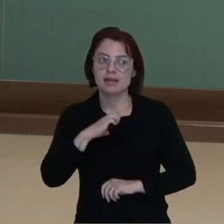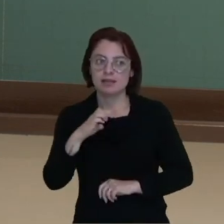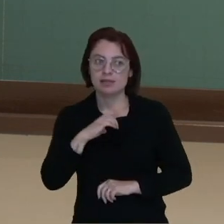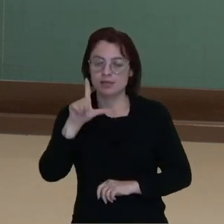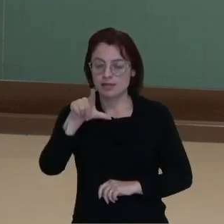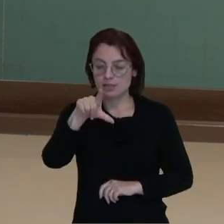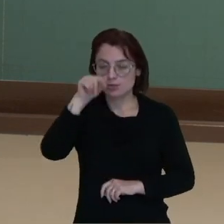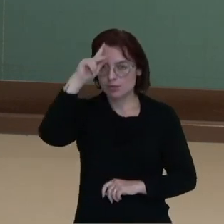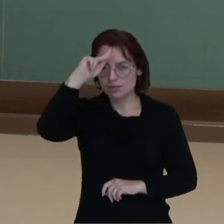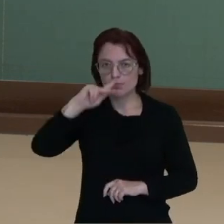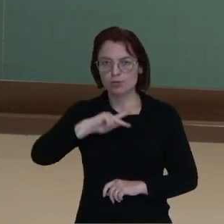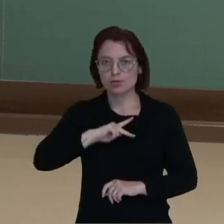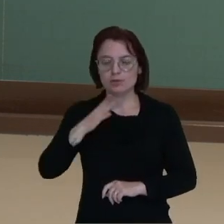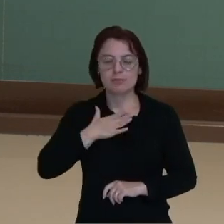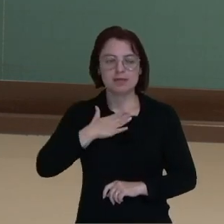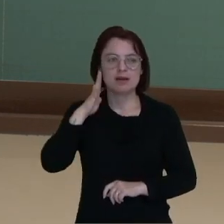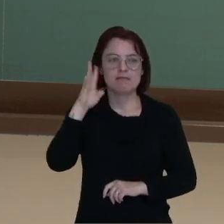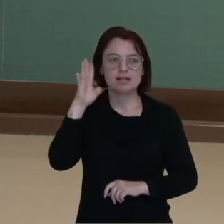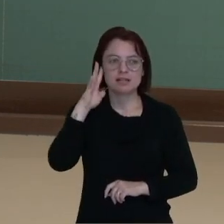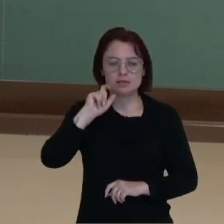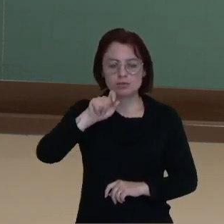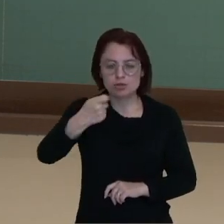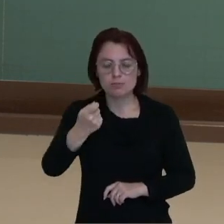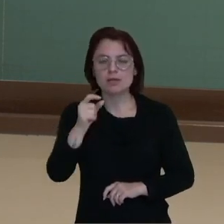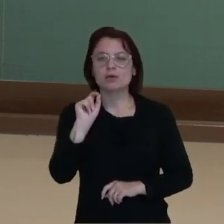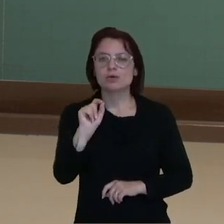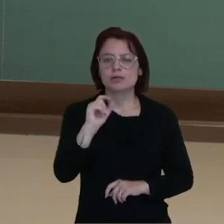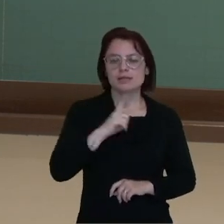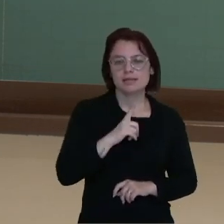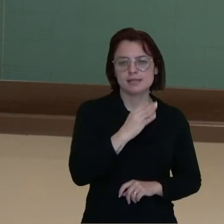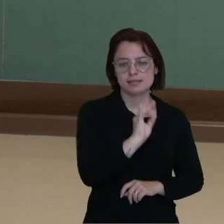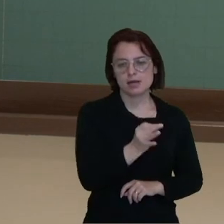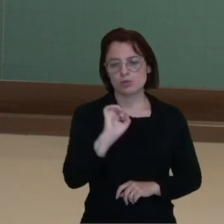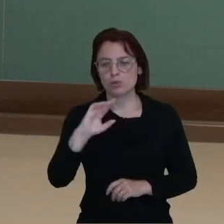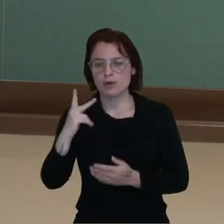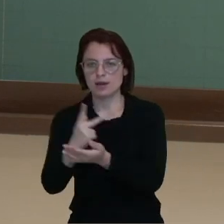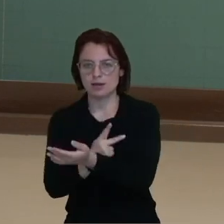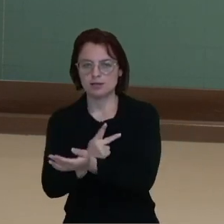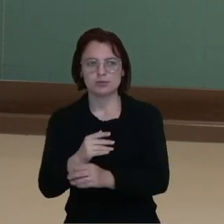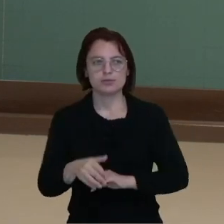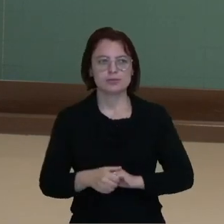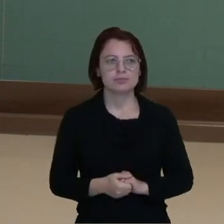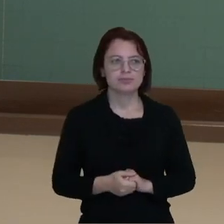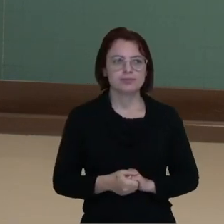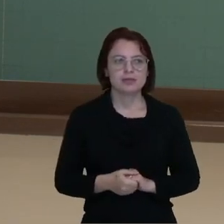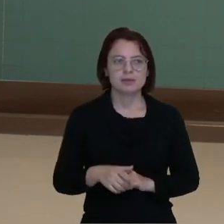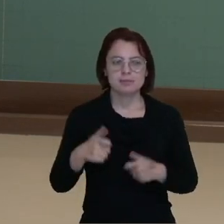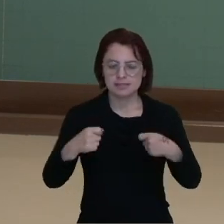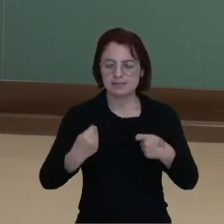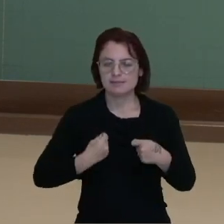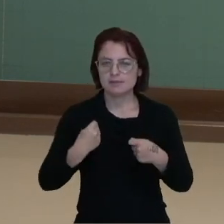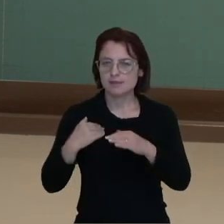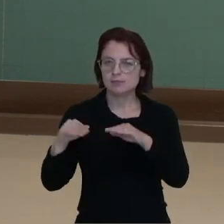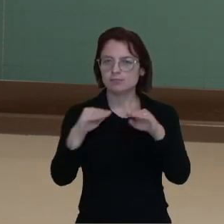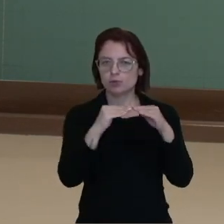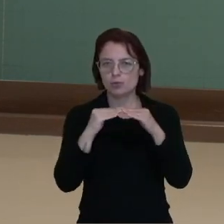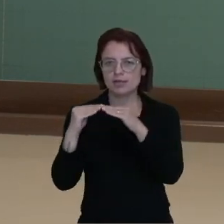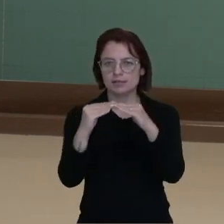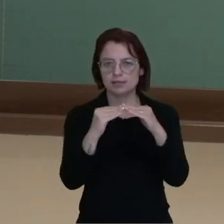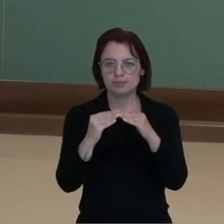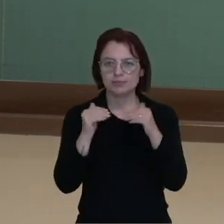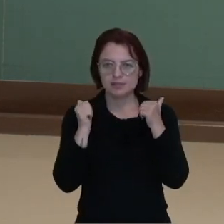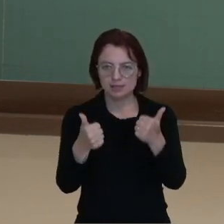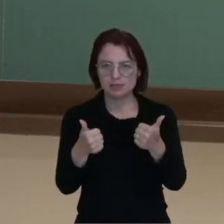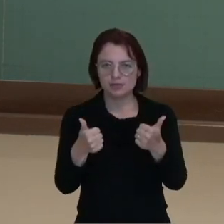escolha autônoma, né? Uma reflexão desses valores que devem ser vividos de forma coerente.